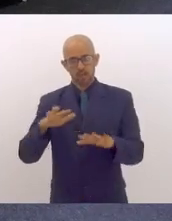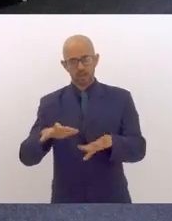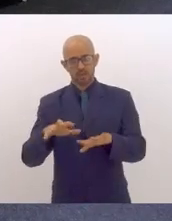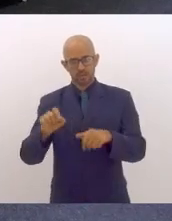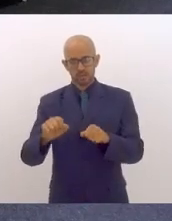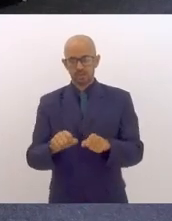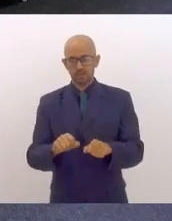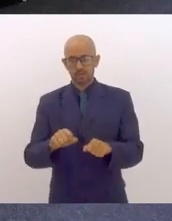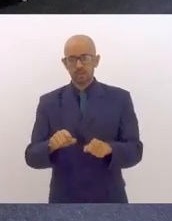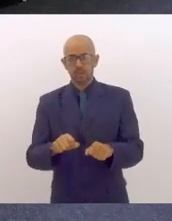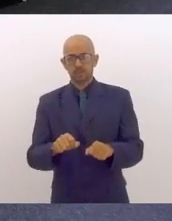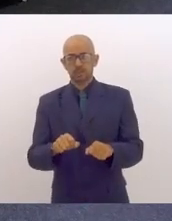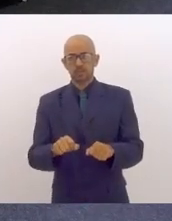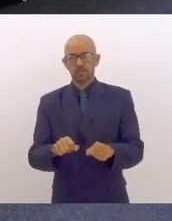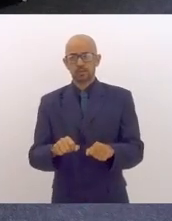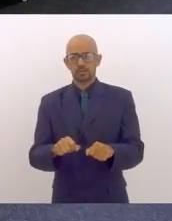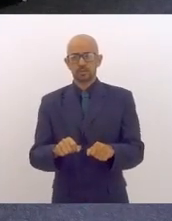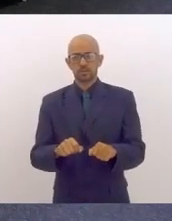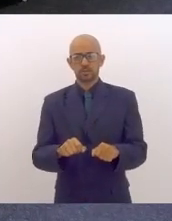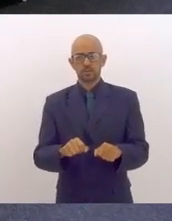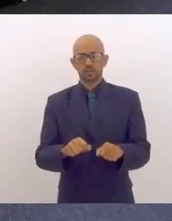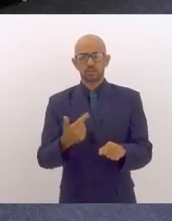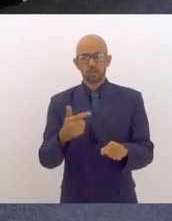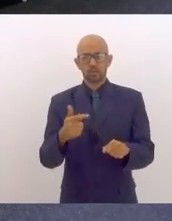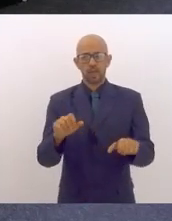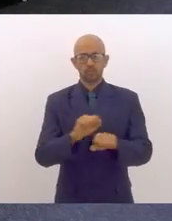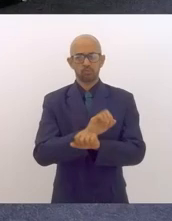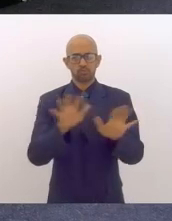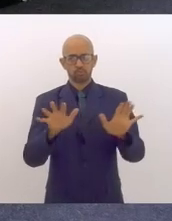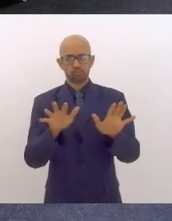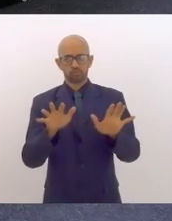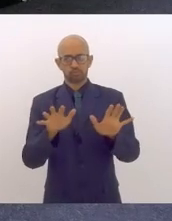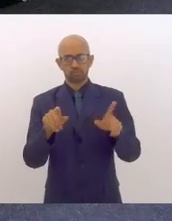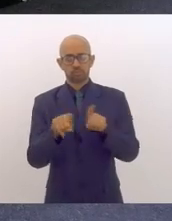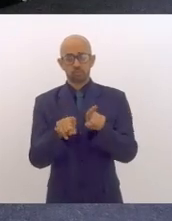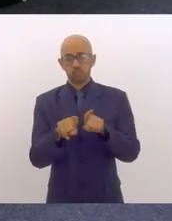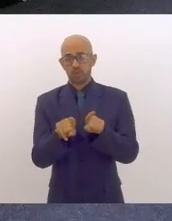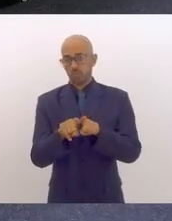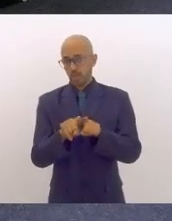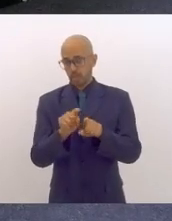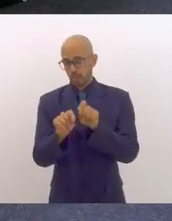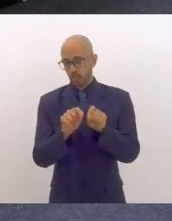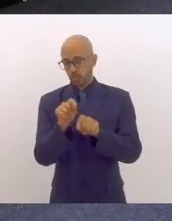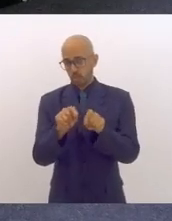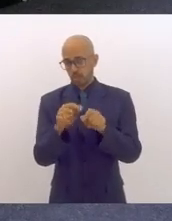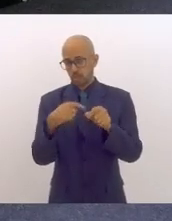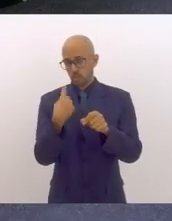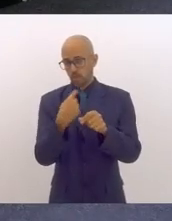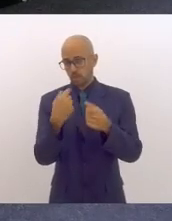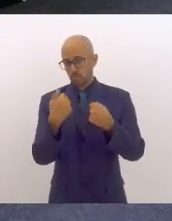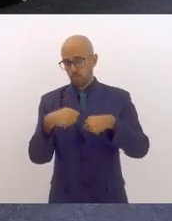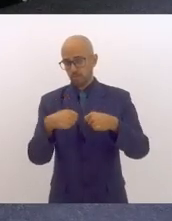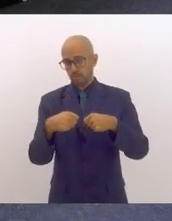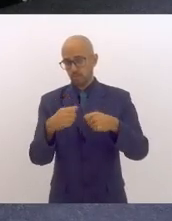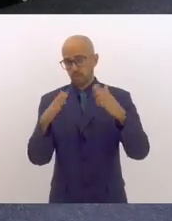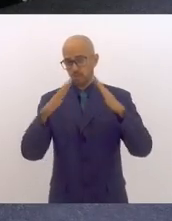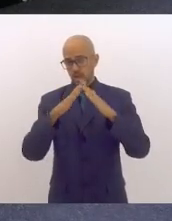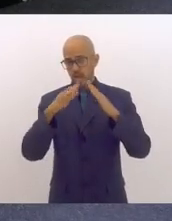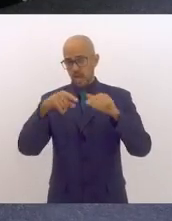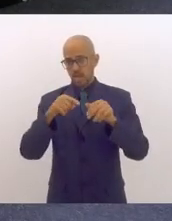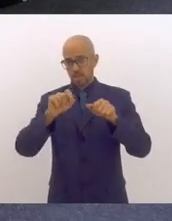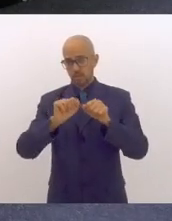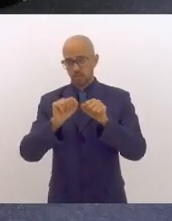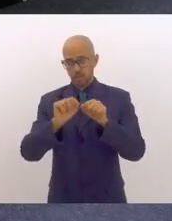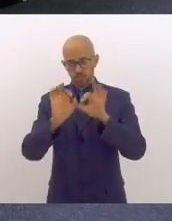colocado, de maneira sem transparência. E não só isso, senhor presidente, a gente precisa que essa casa aprimore